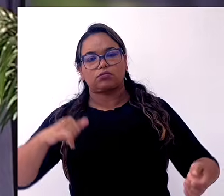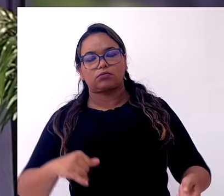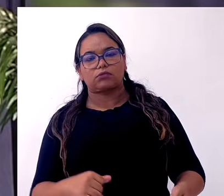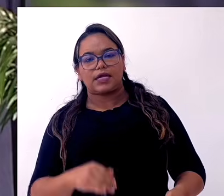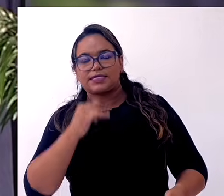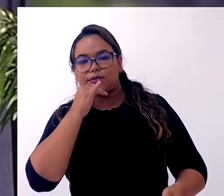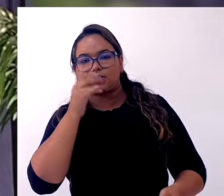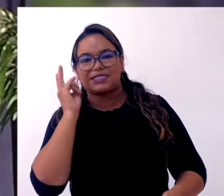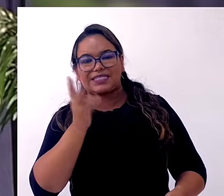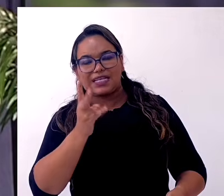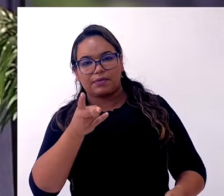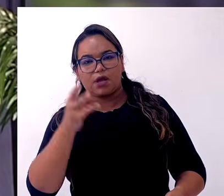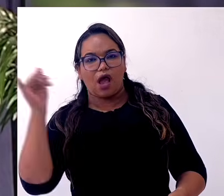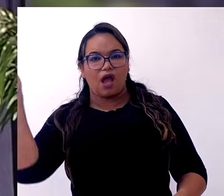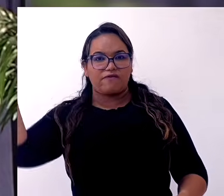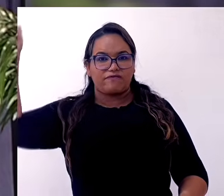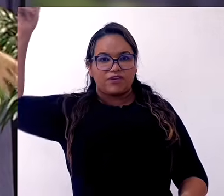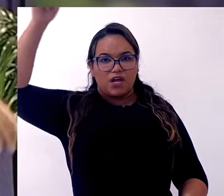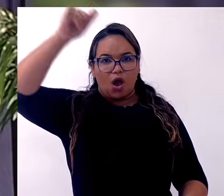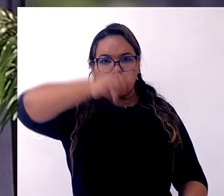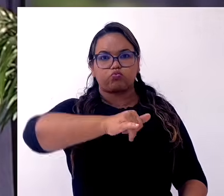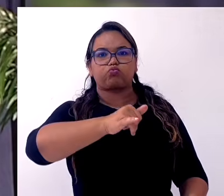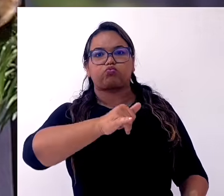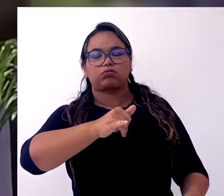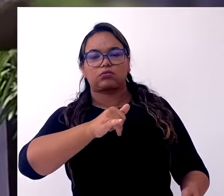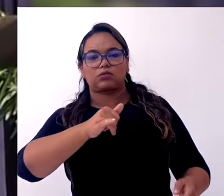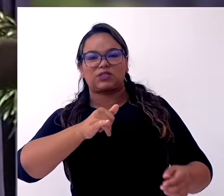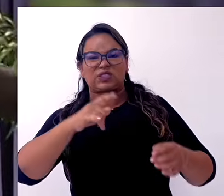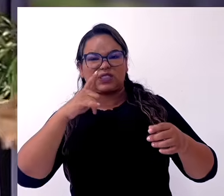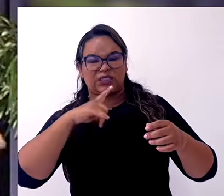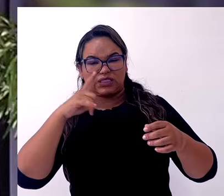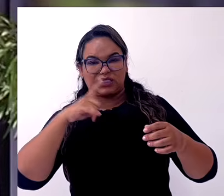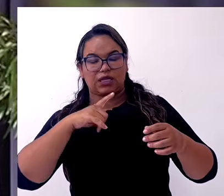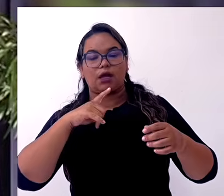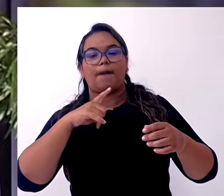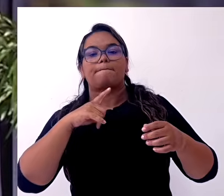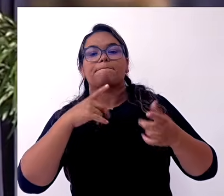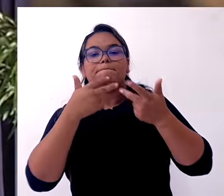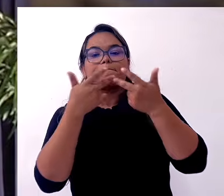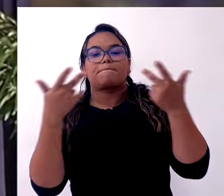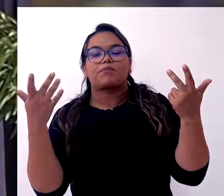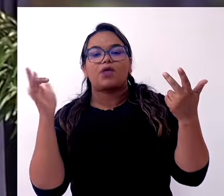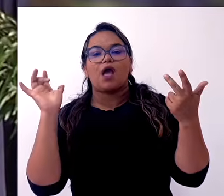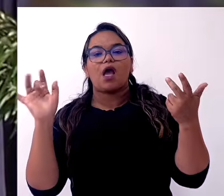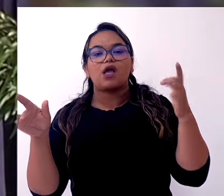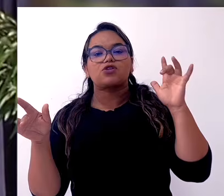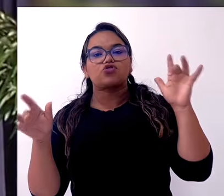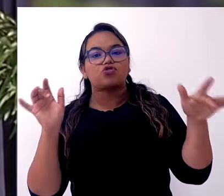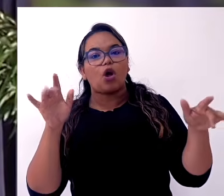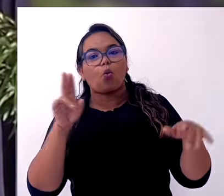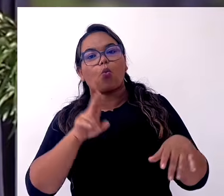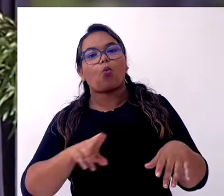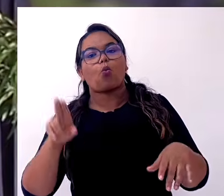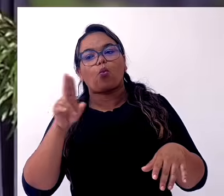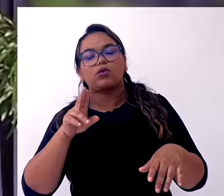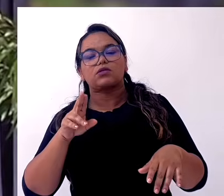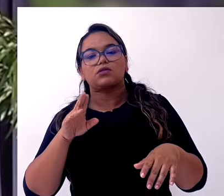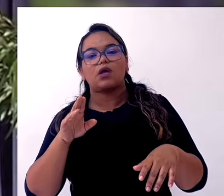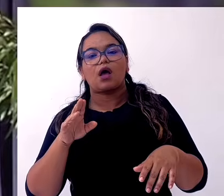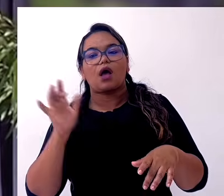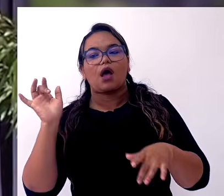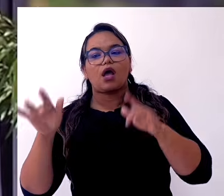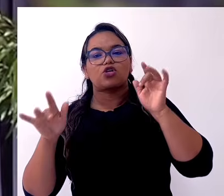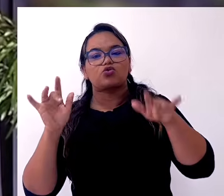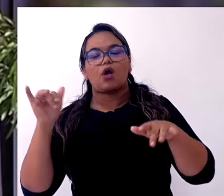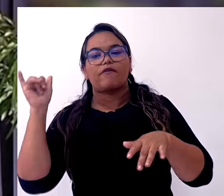em que esses aviões atingiram aquele edifício particular. Porque você tem um monte de peças, de componentes de